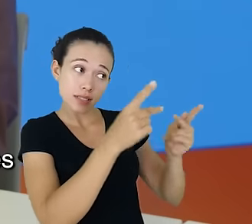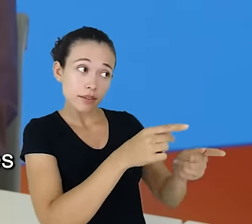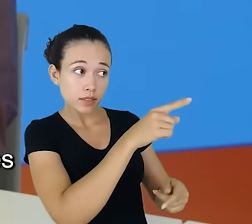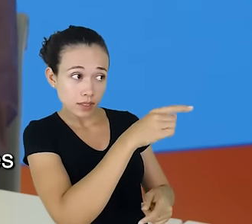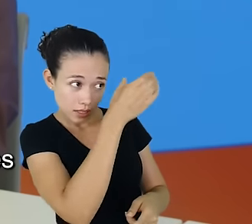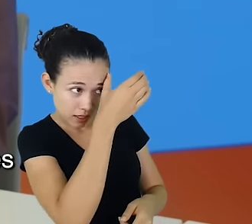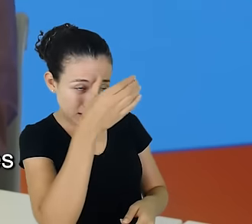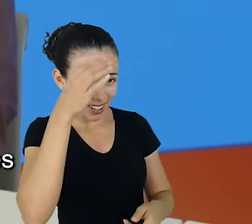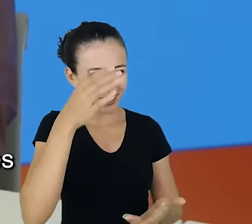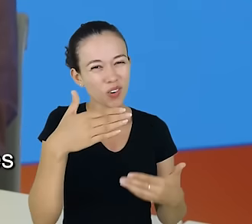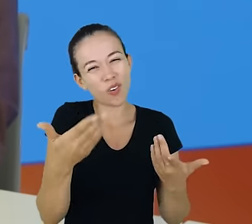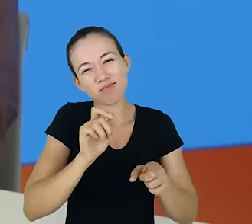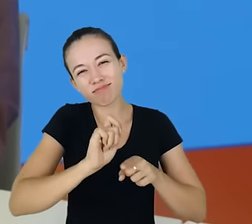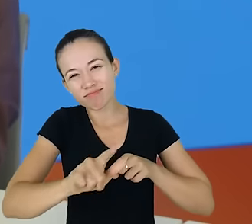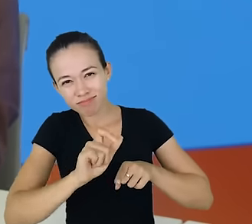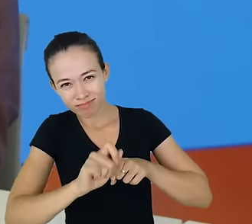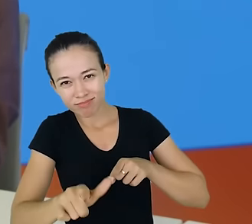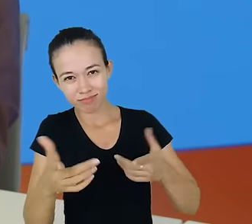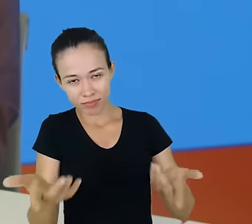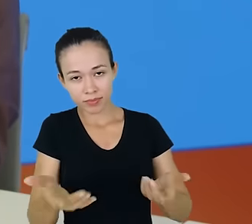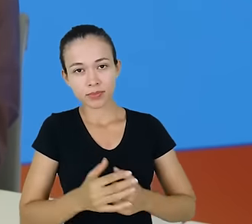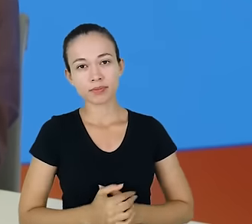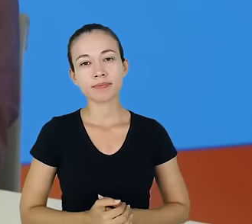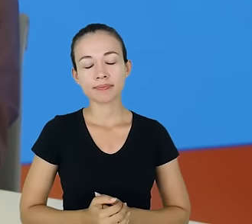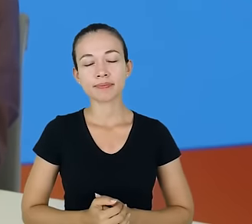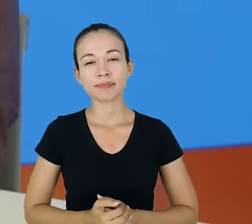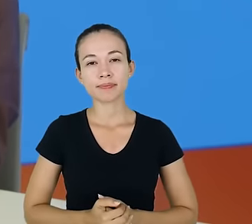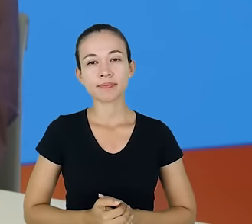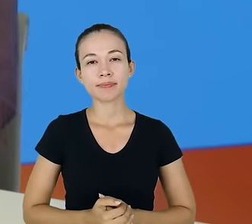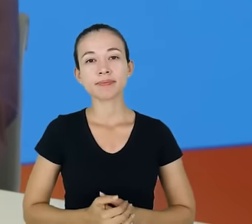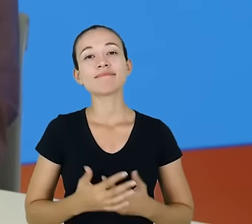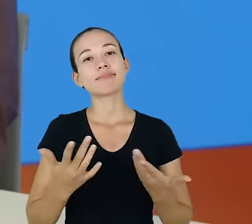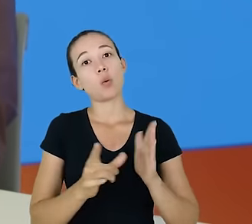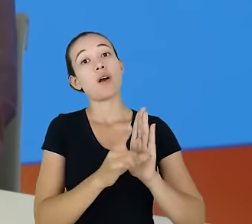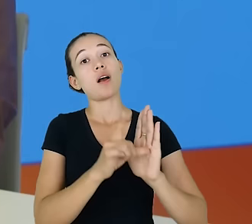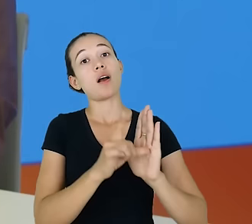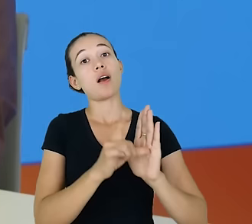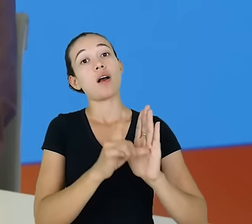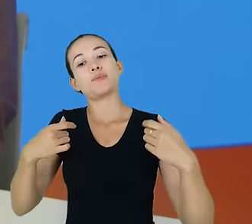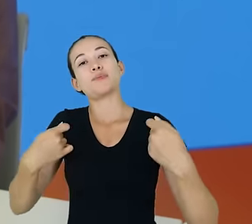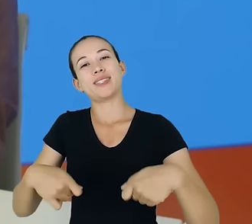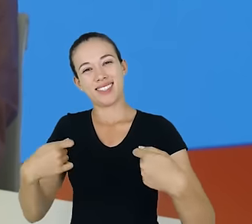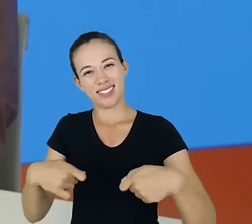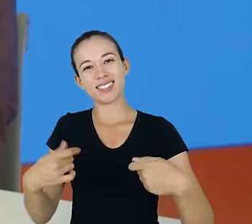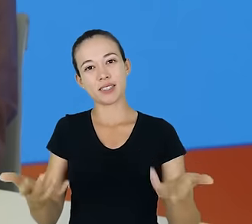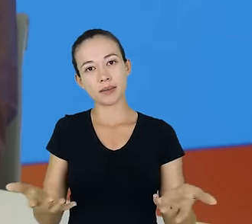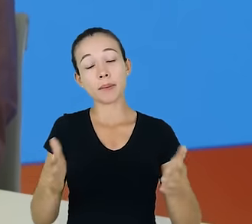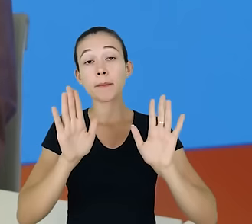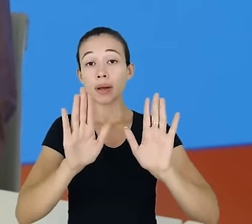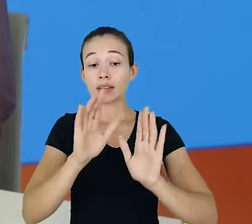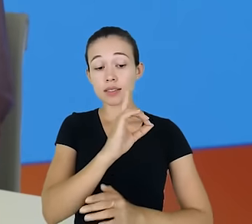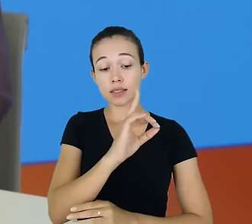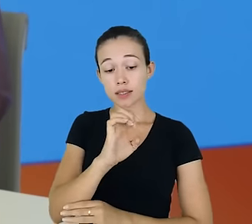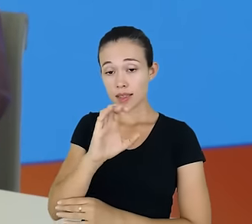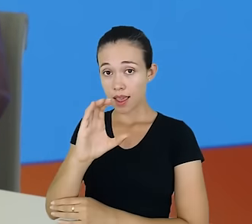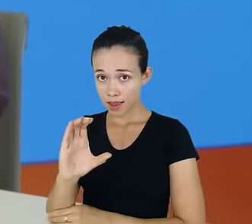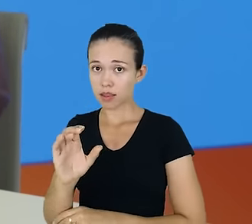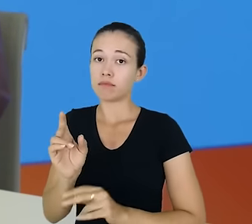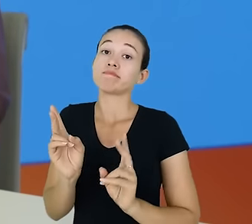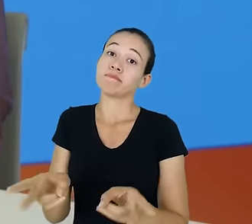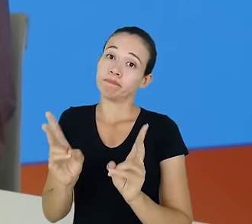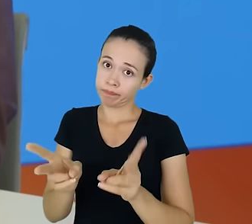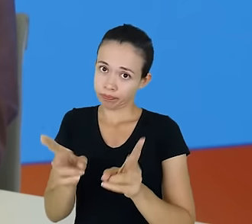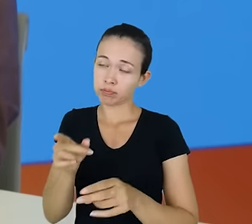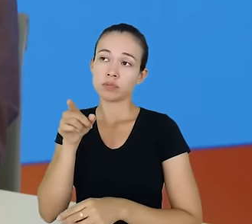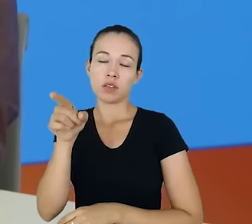no caso para eles é contribuinte E aí então esse esse era necessário era obrigatório isso o deck ainda é necessário